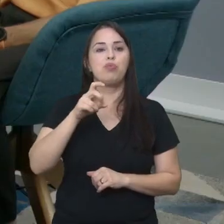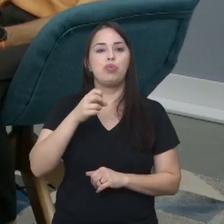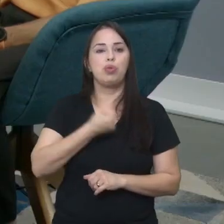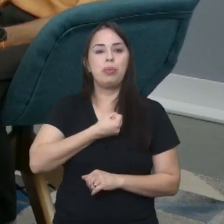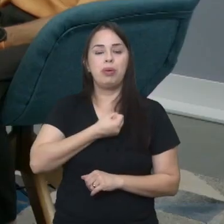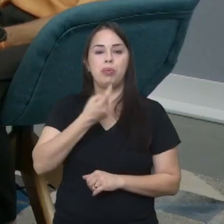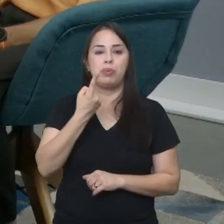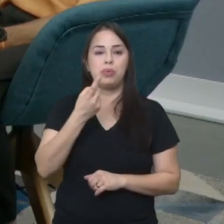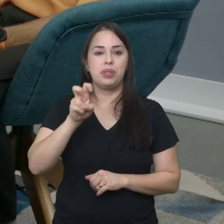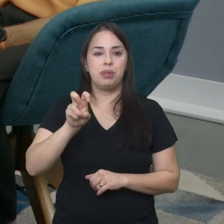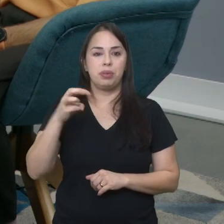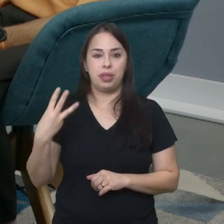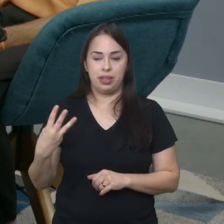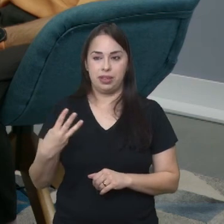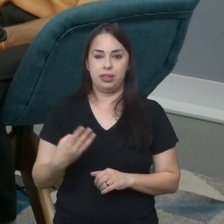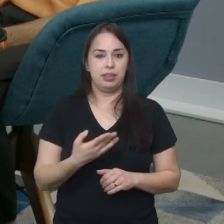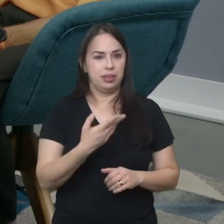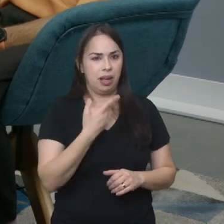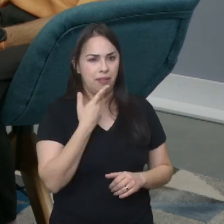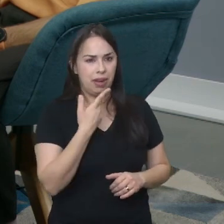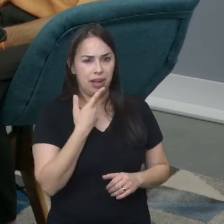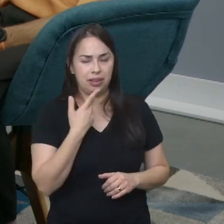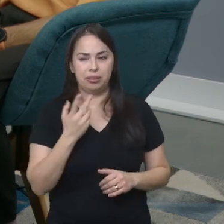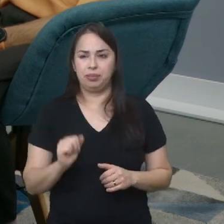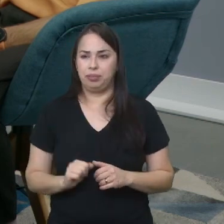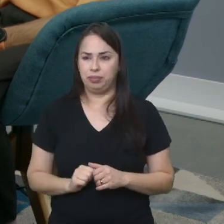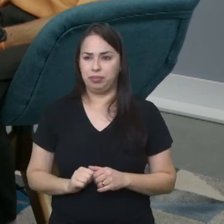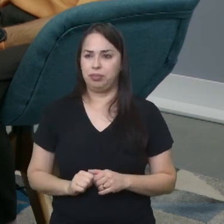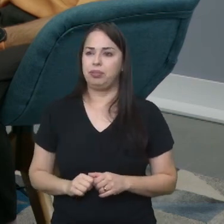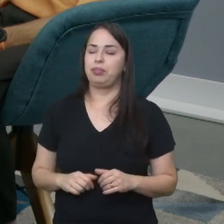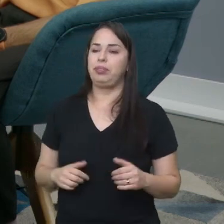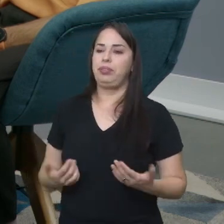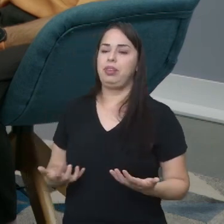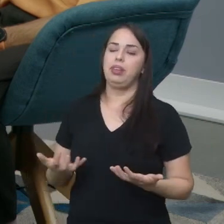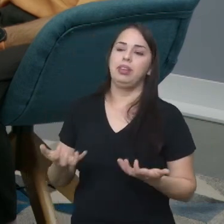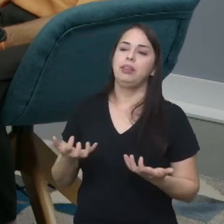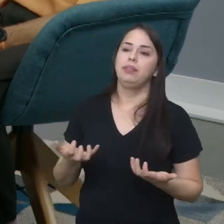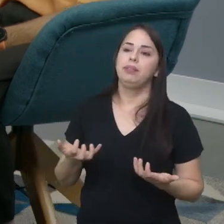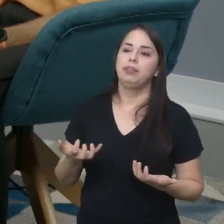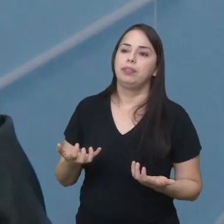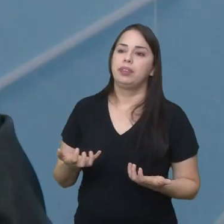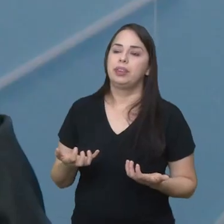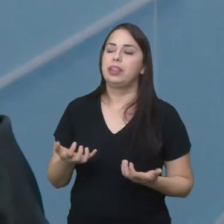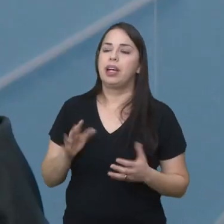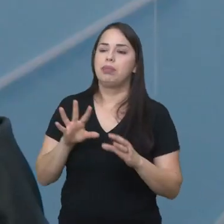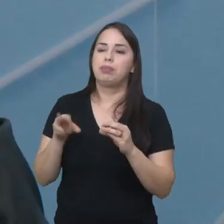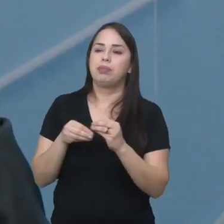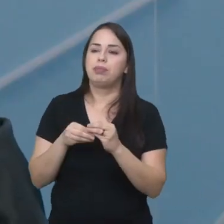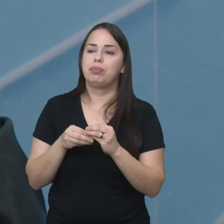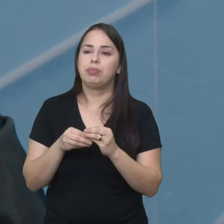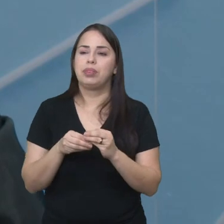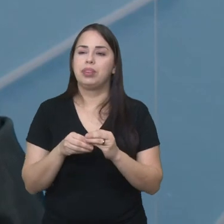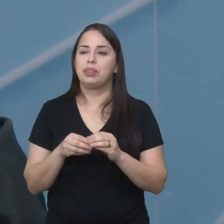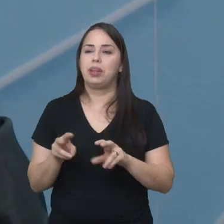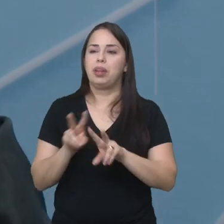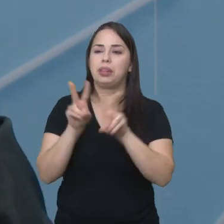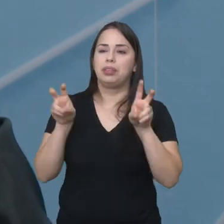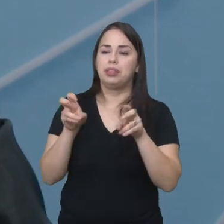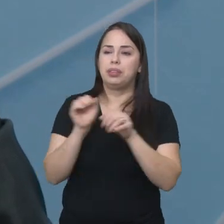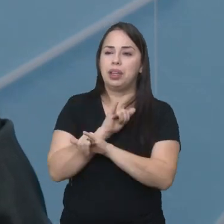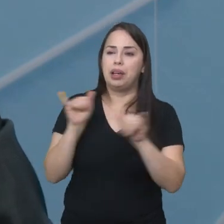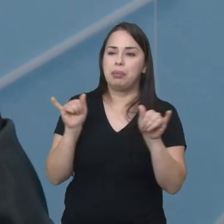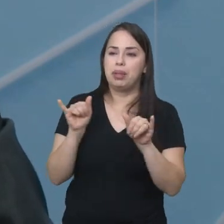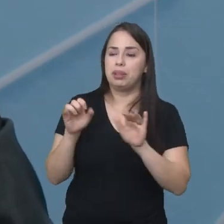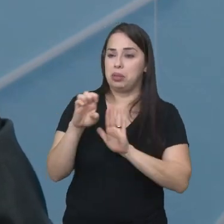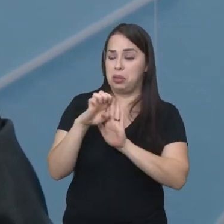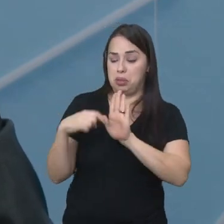quer fazer alguma consideração rapidamente? Eu quero apenas ressaltar a importância do Estatuto da Criança e do Adolescente,